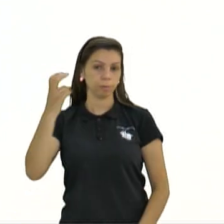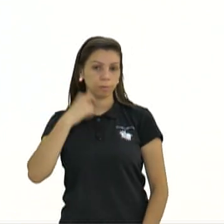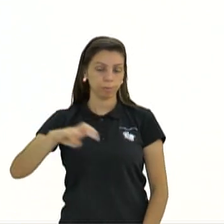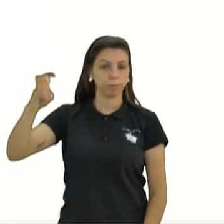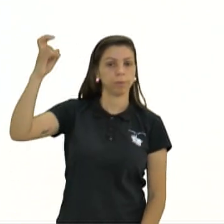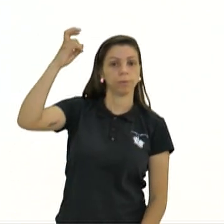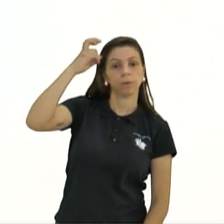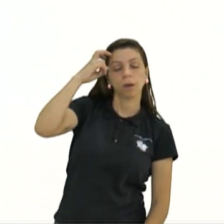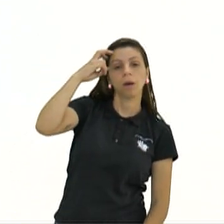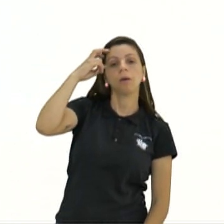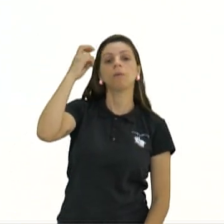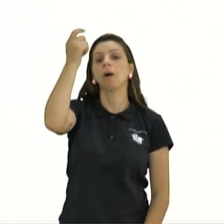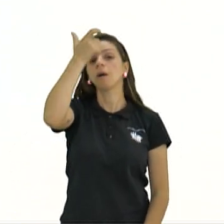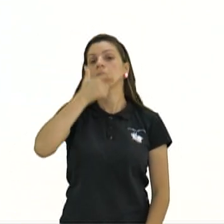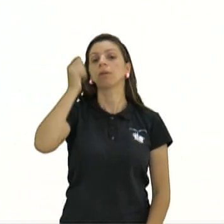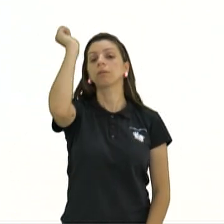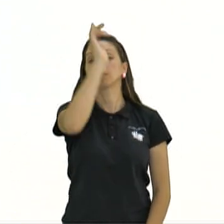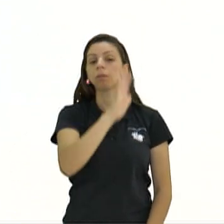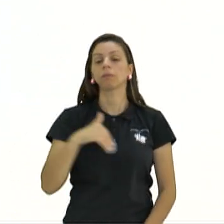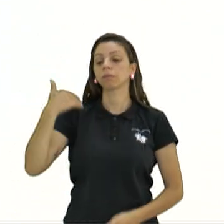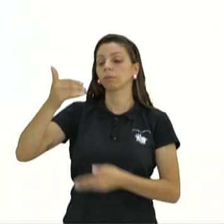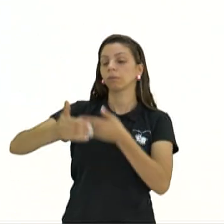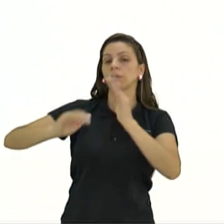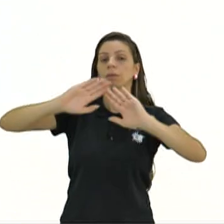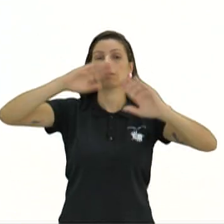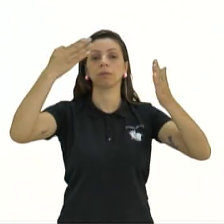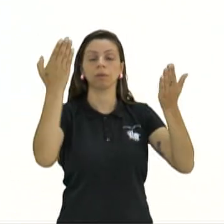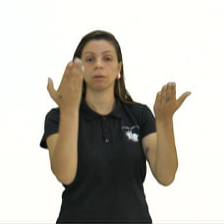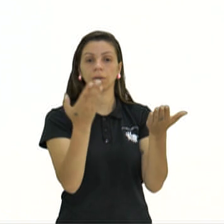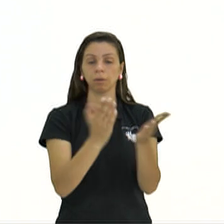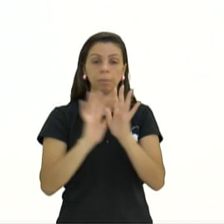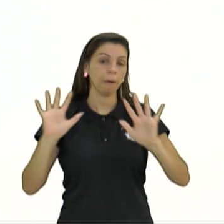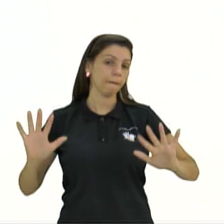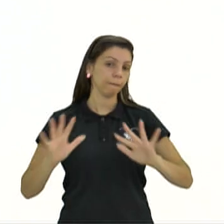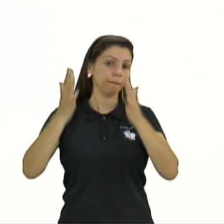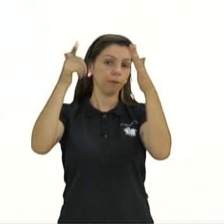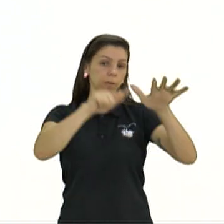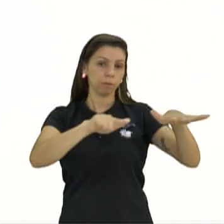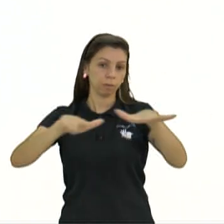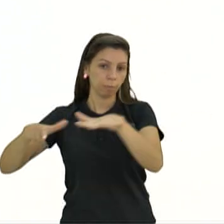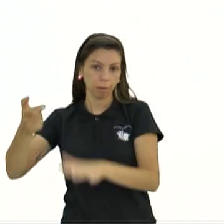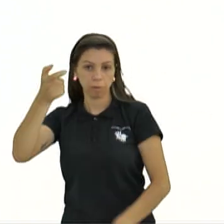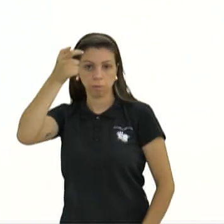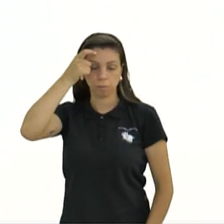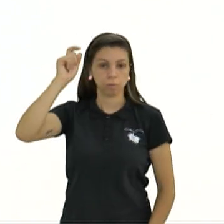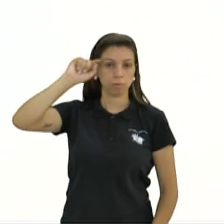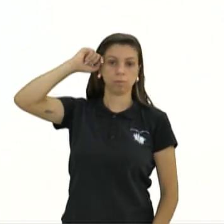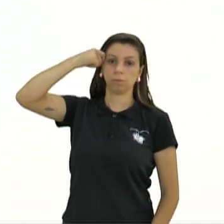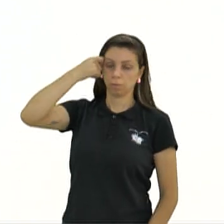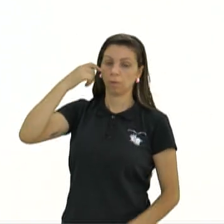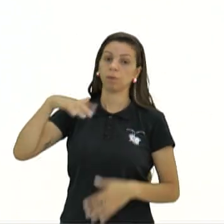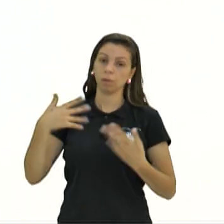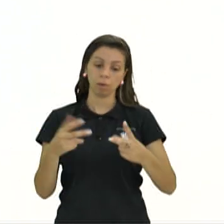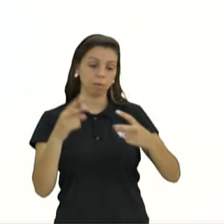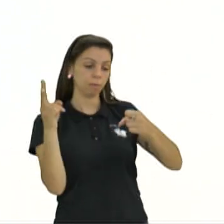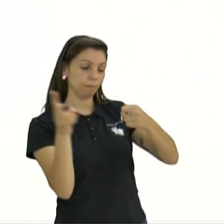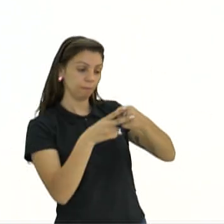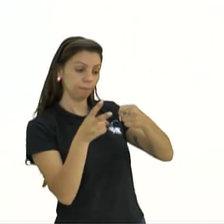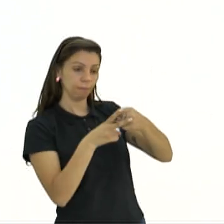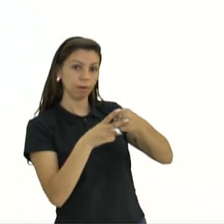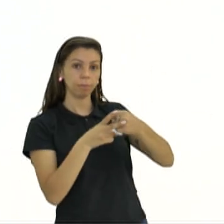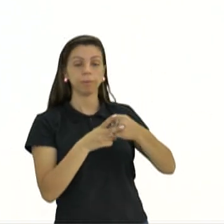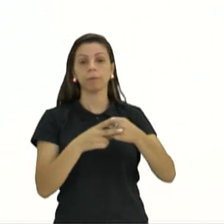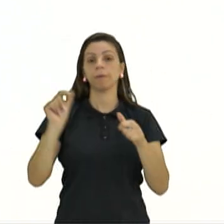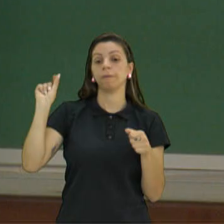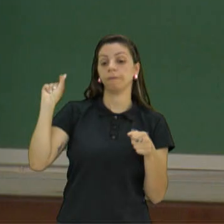Brasil, desenvolvido na escola em celebração à Semana da Consciência Negra. Temos 2 verbos aqui, portanto, o verbo fazer